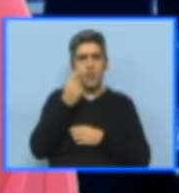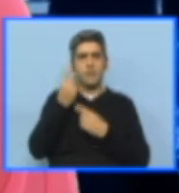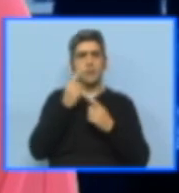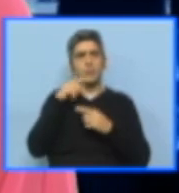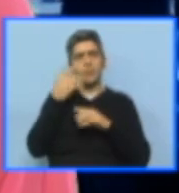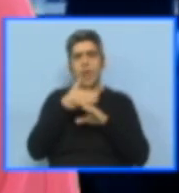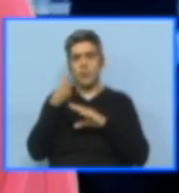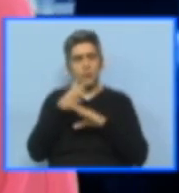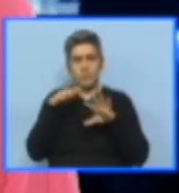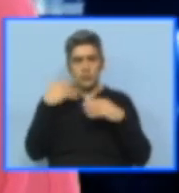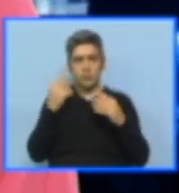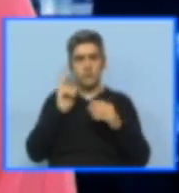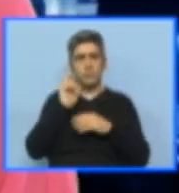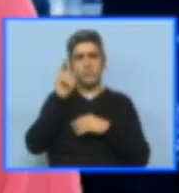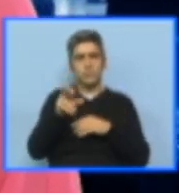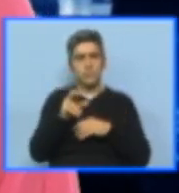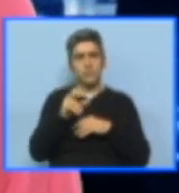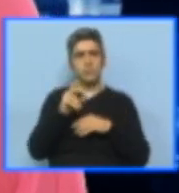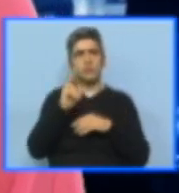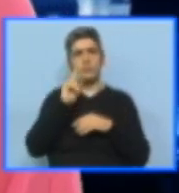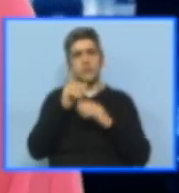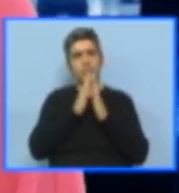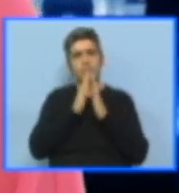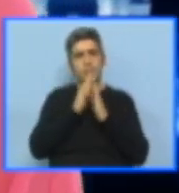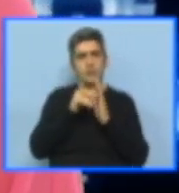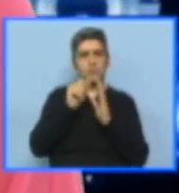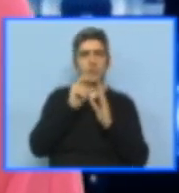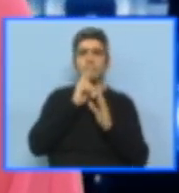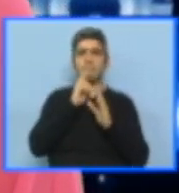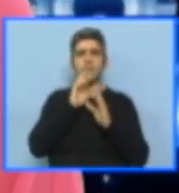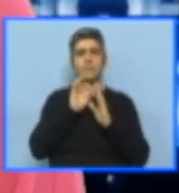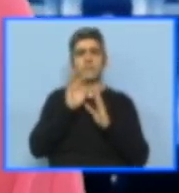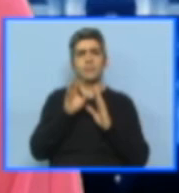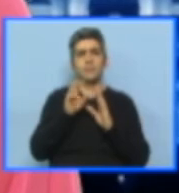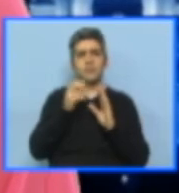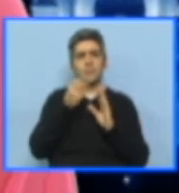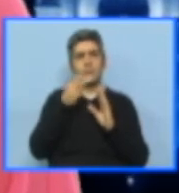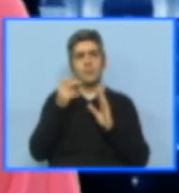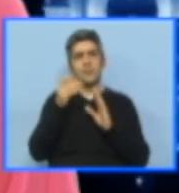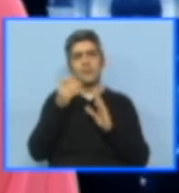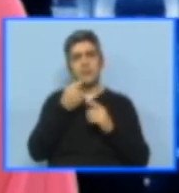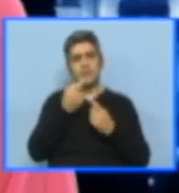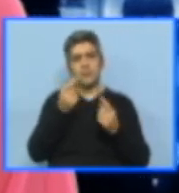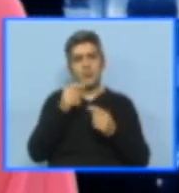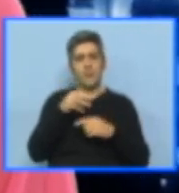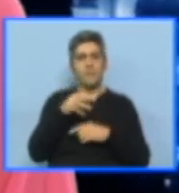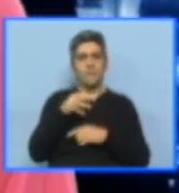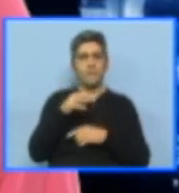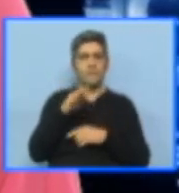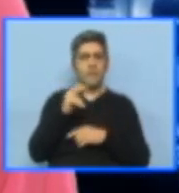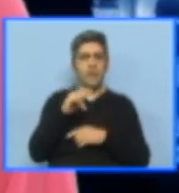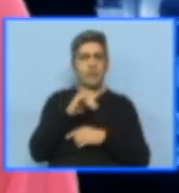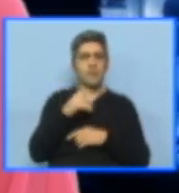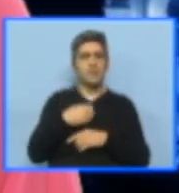noutras alturas, mas que vêm ali na capelinha e na mensagem de Fátima, acho que sobretudo na mensagem de Fátima,